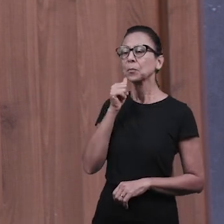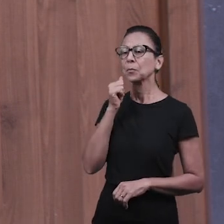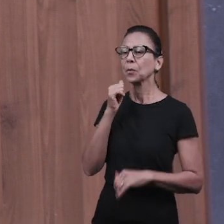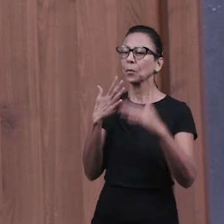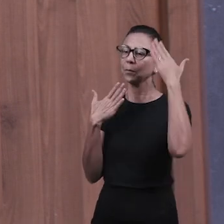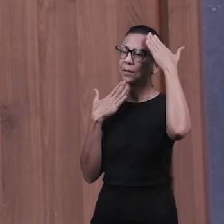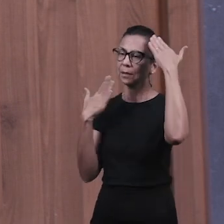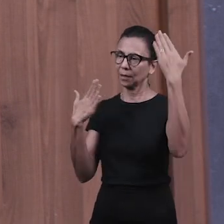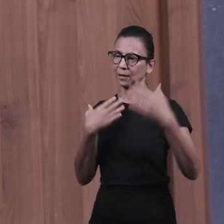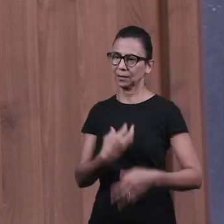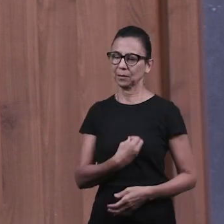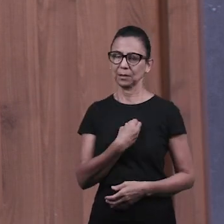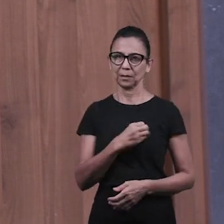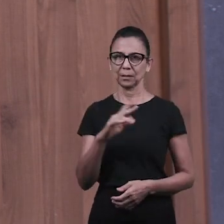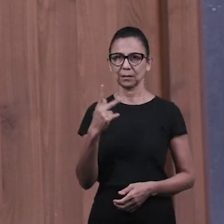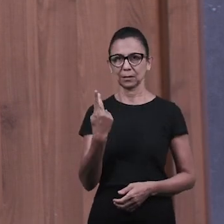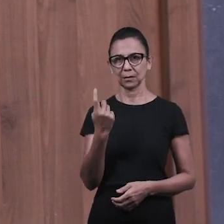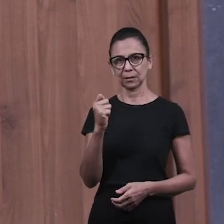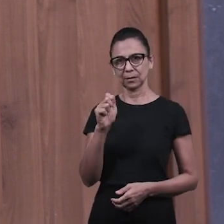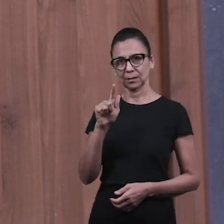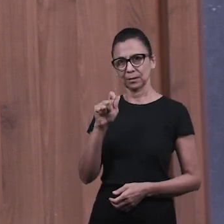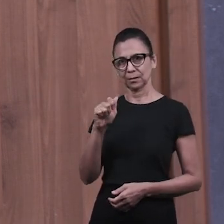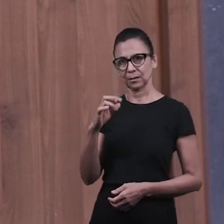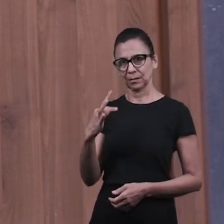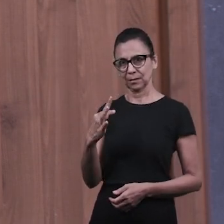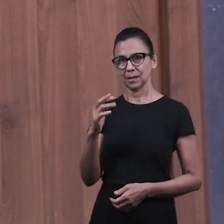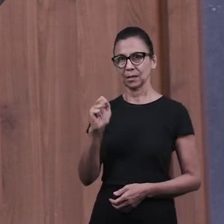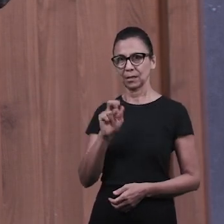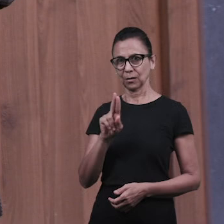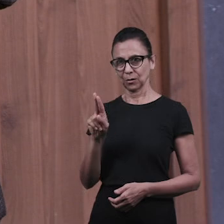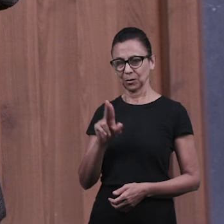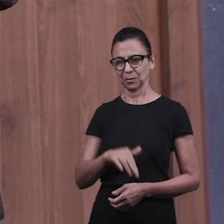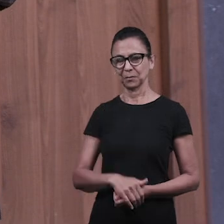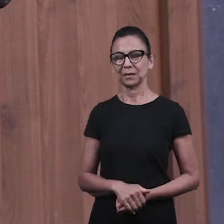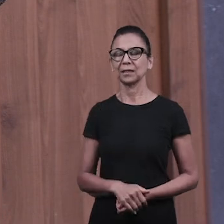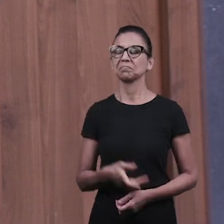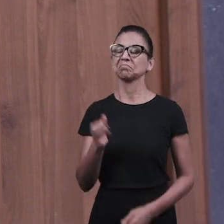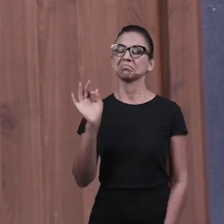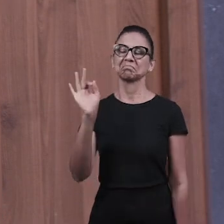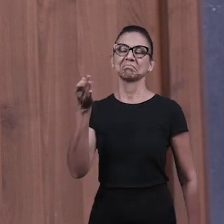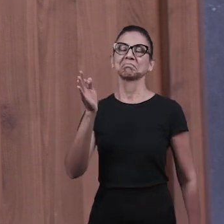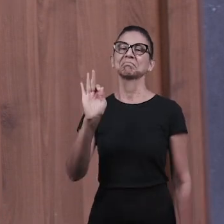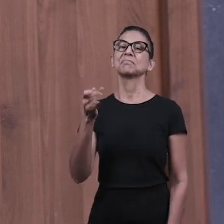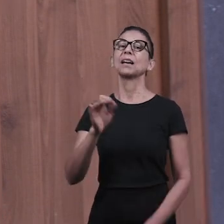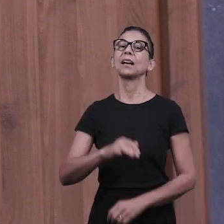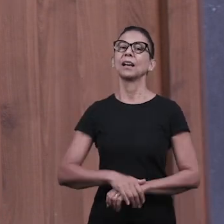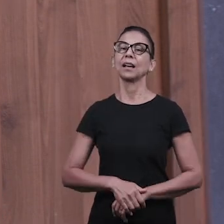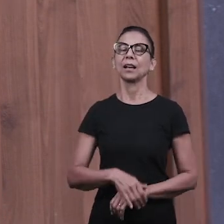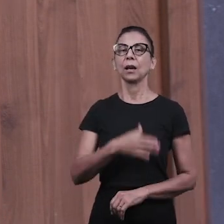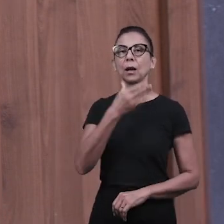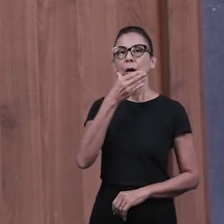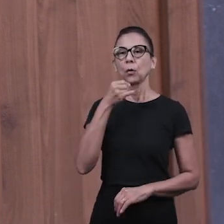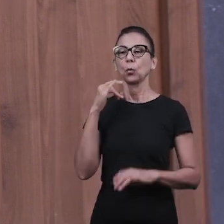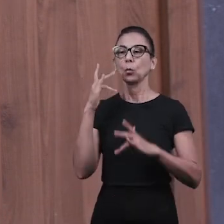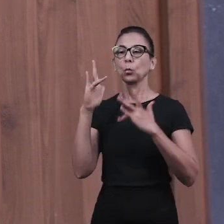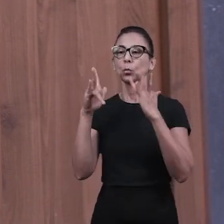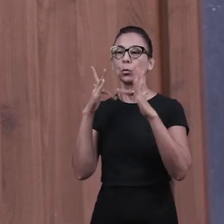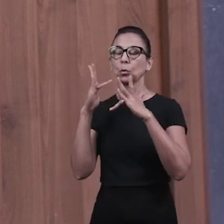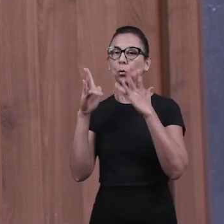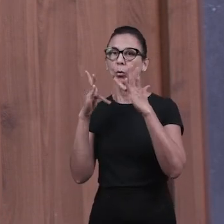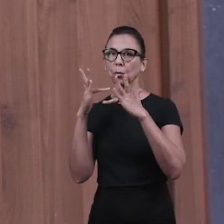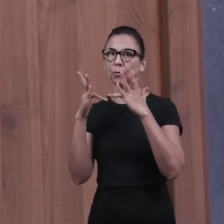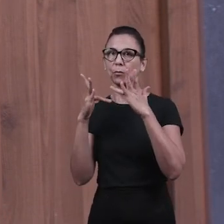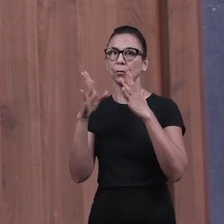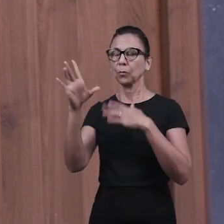muito obrigado pela sua participação, porque é exatamente isso que você afirmou. Isso mesmo, o noivo, ele podia vir